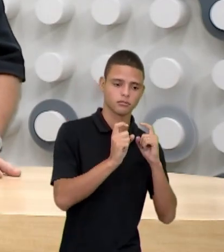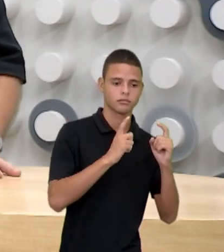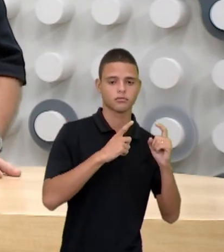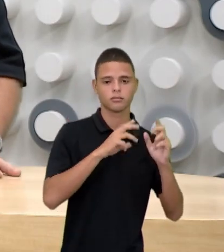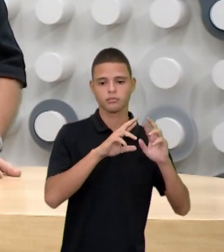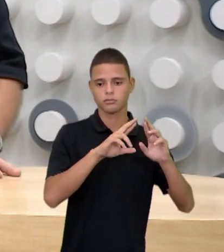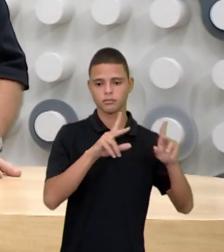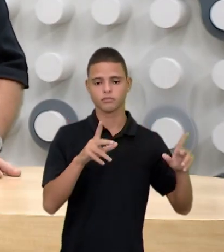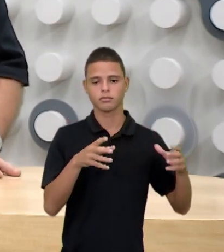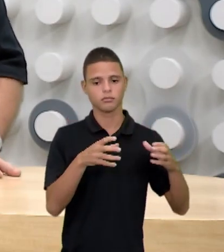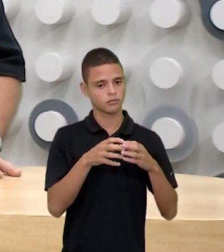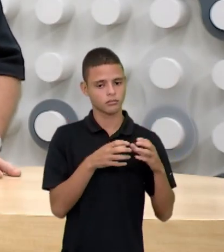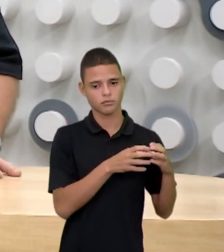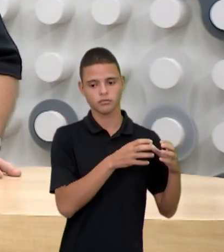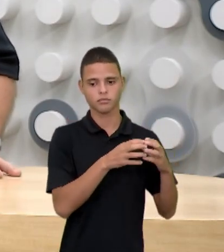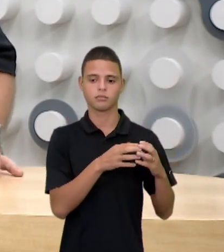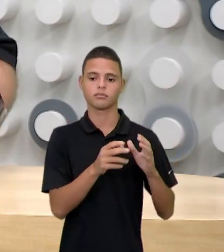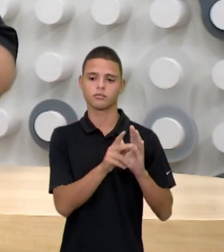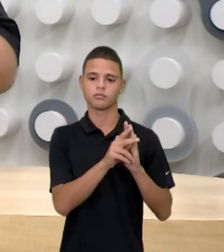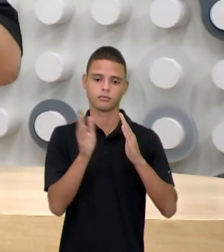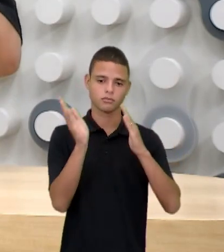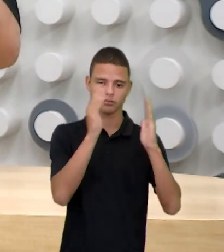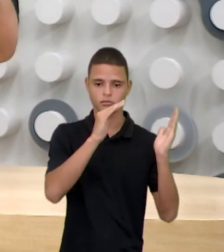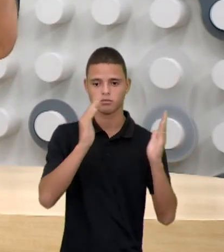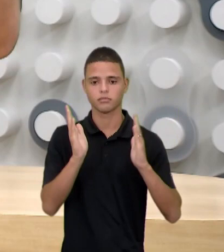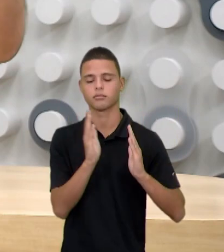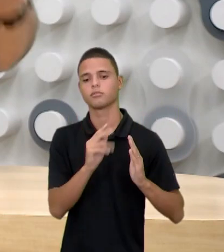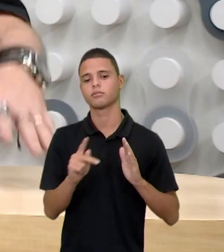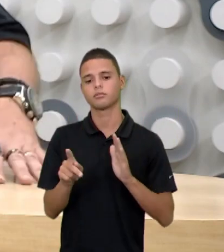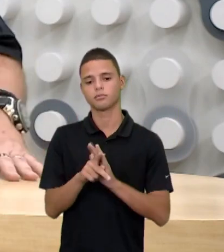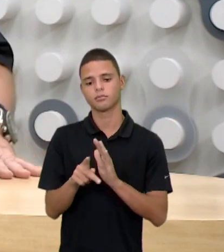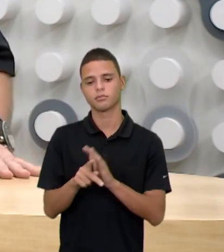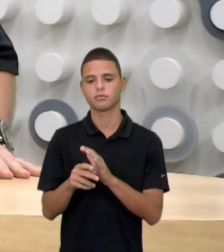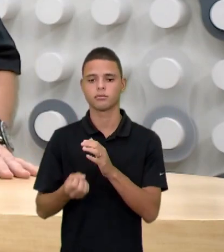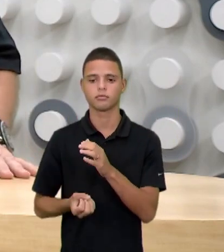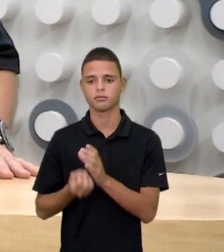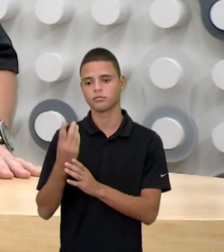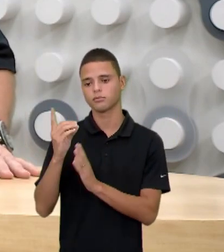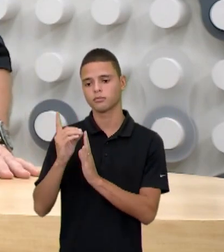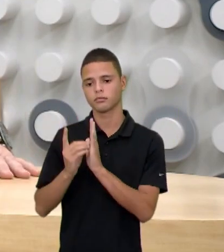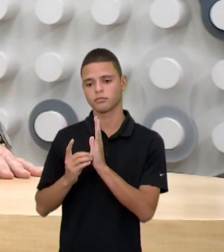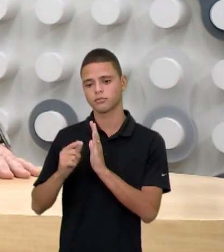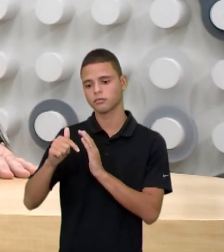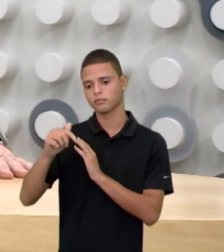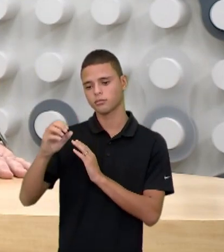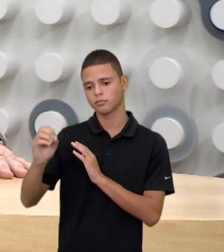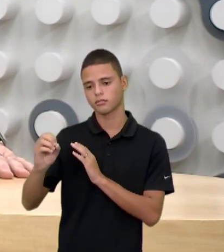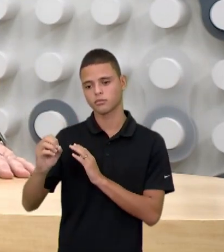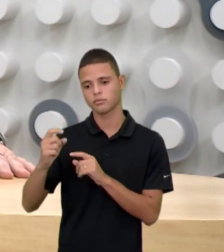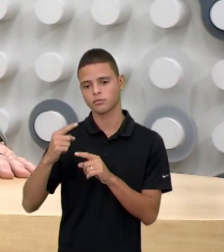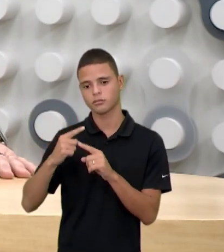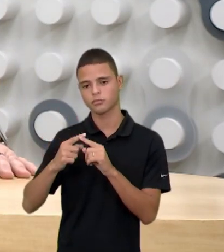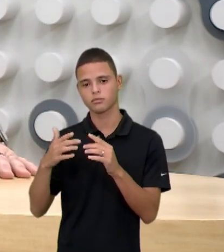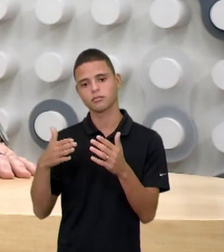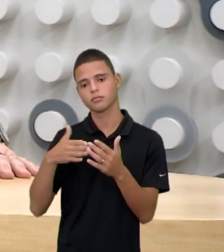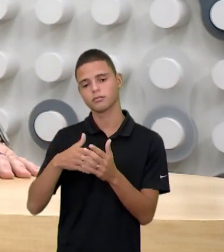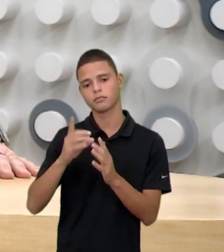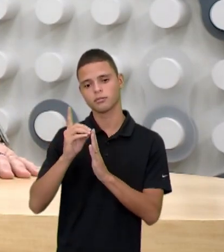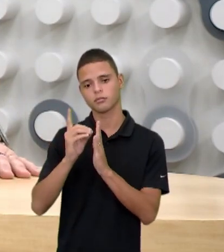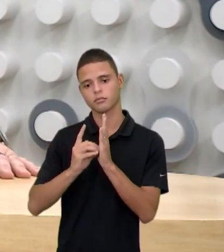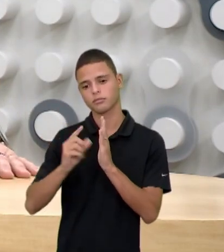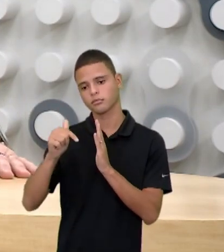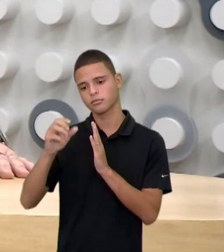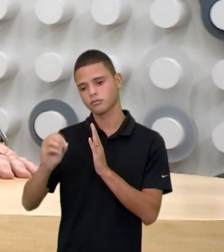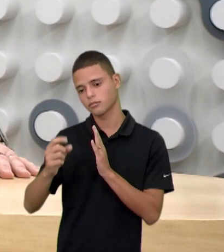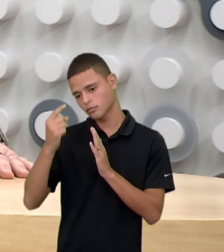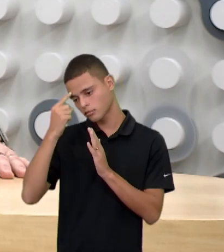várias conferências do meio ambiente, as conferências aí surgiram aí na década de 70, né? Porque mais ou menos até a década de 70 se achava